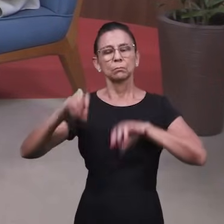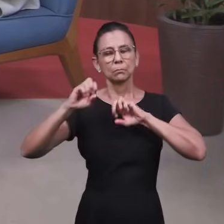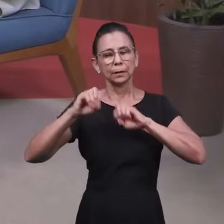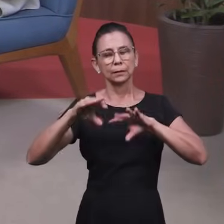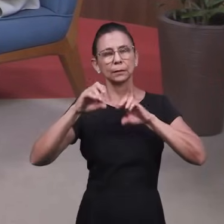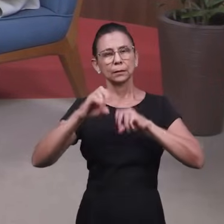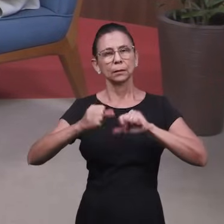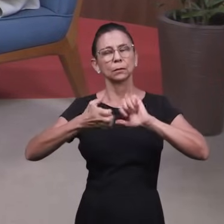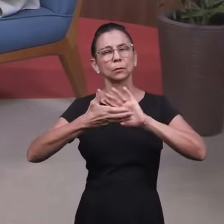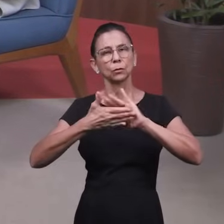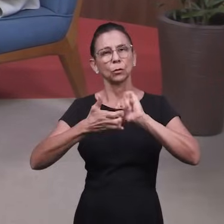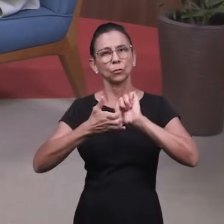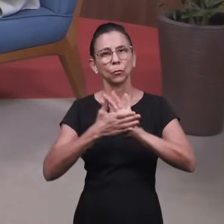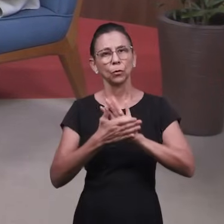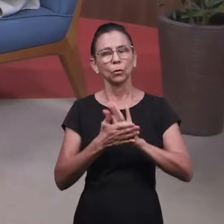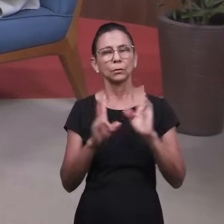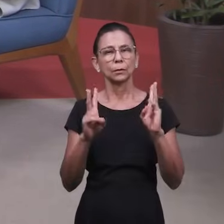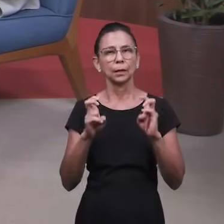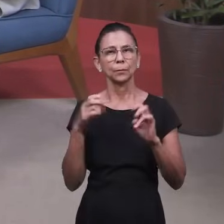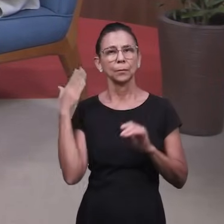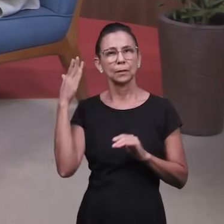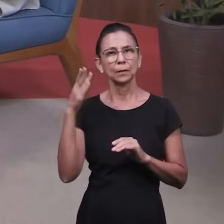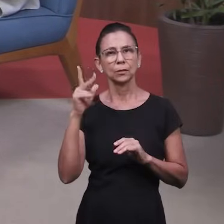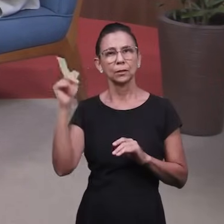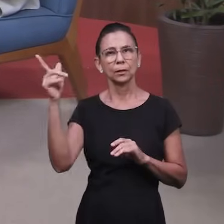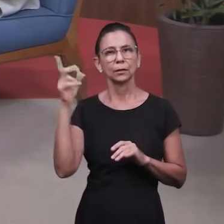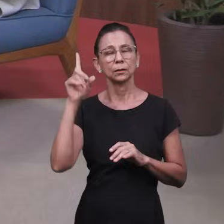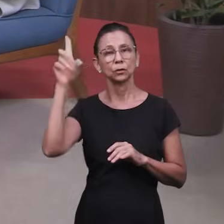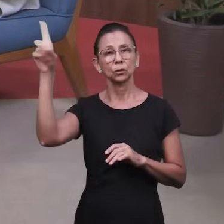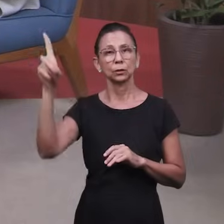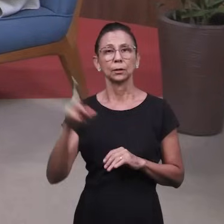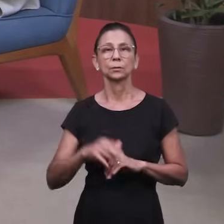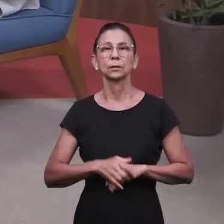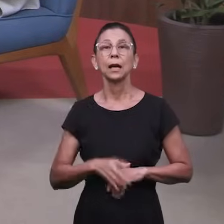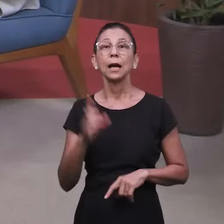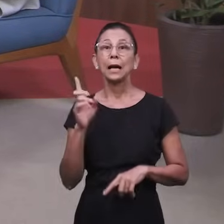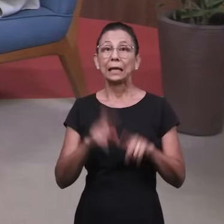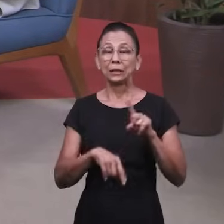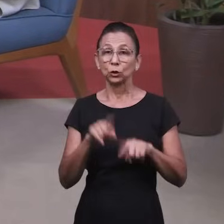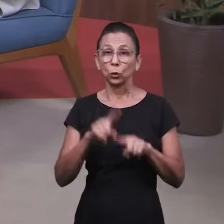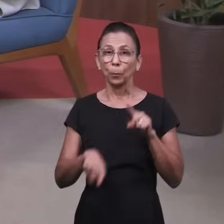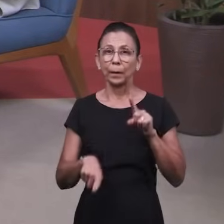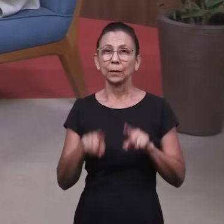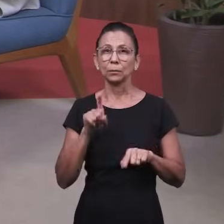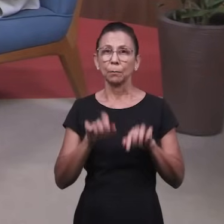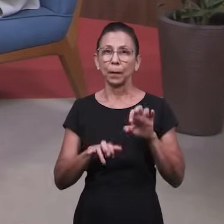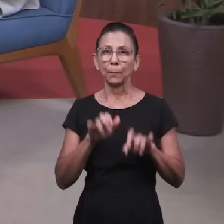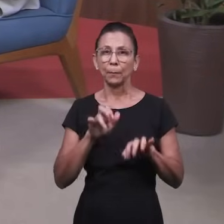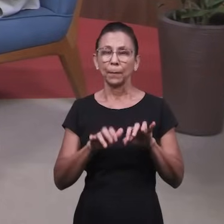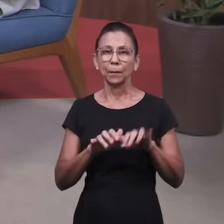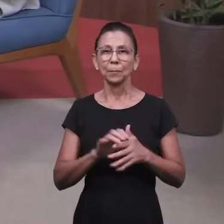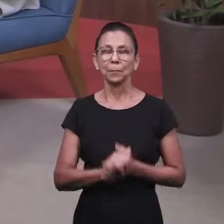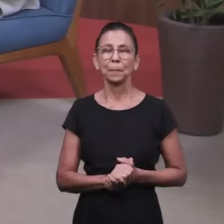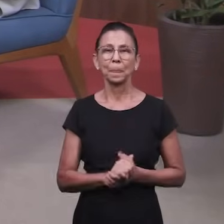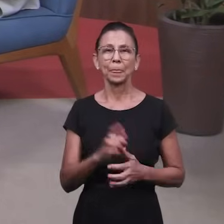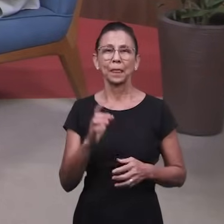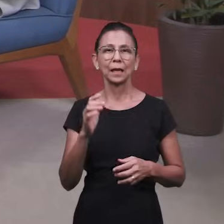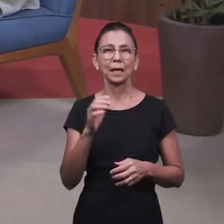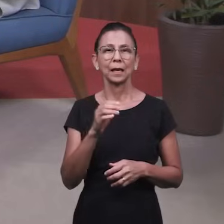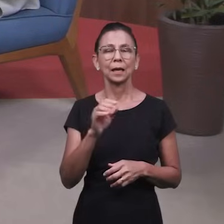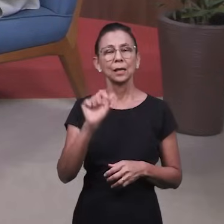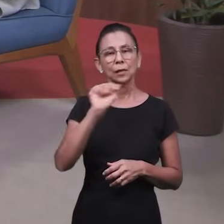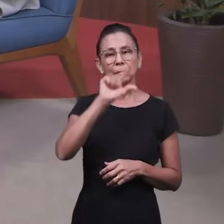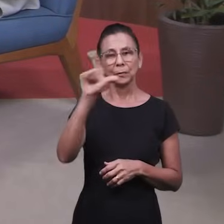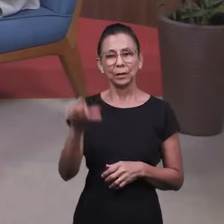louvor Esta é a Mensagem Eterna de Deus. E hoje é para quem está aprendendo a tocar aquele instrumento chamado de meia-lua. E na aula